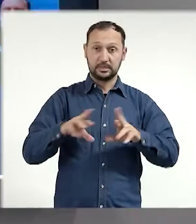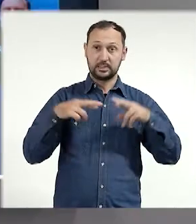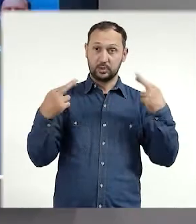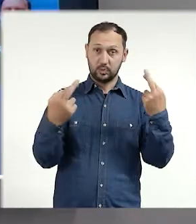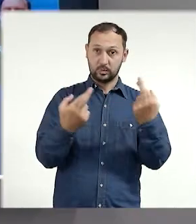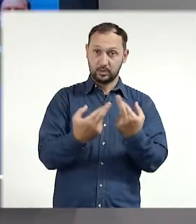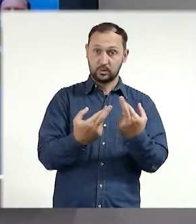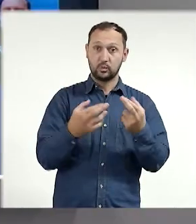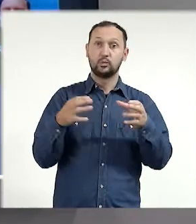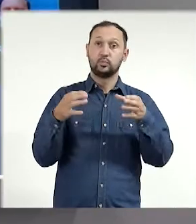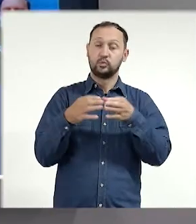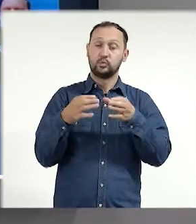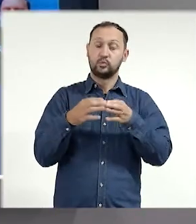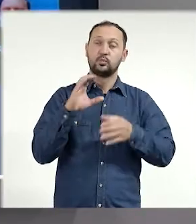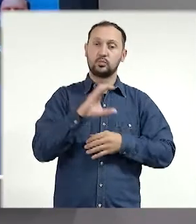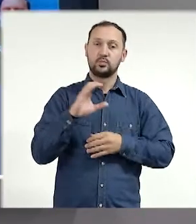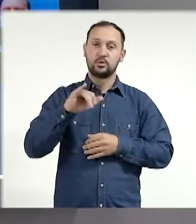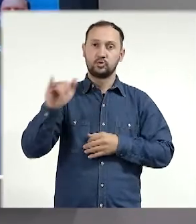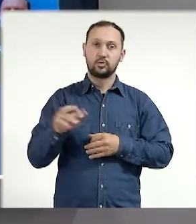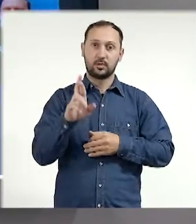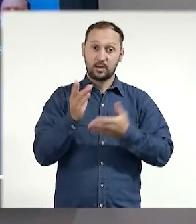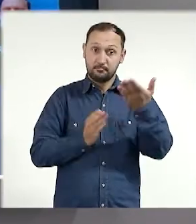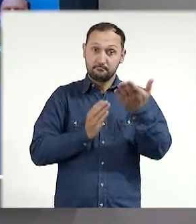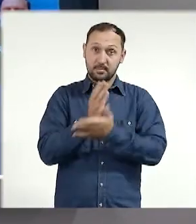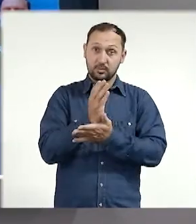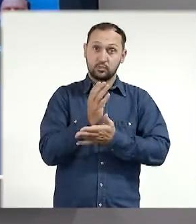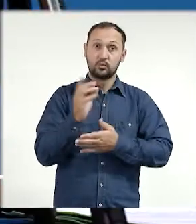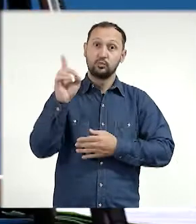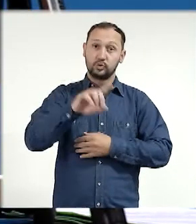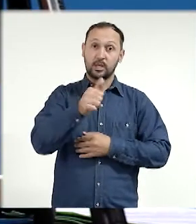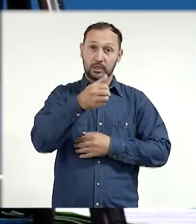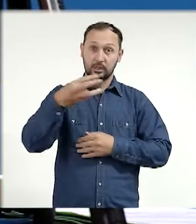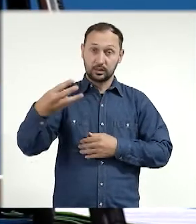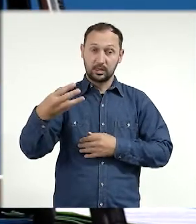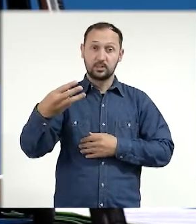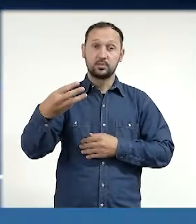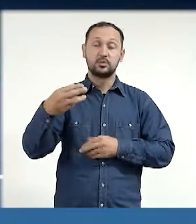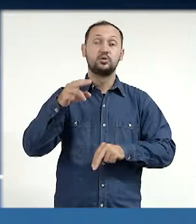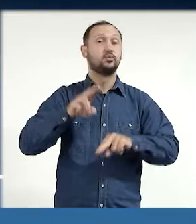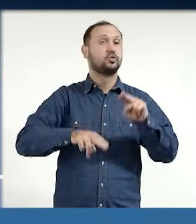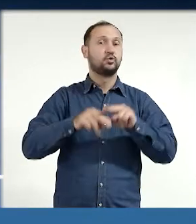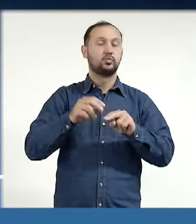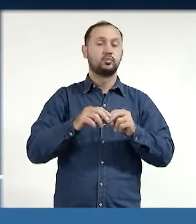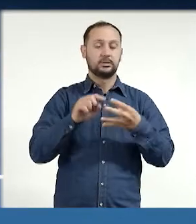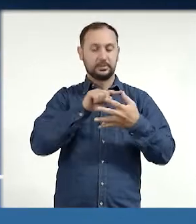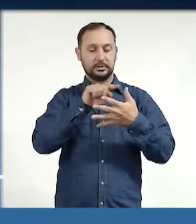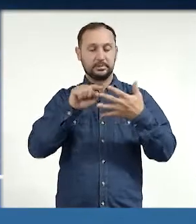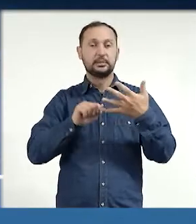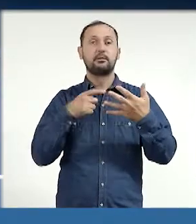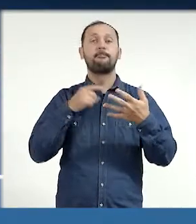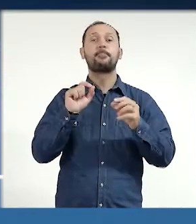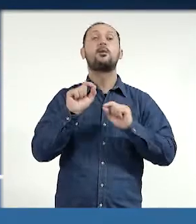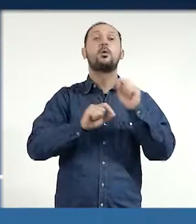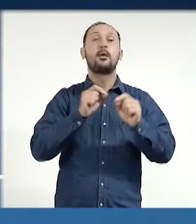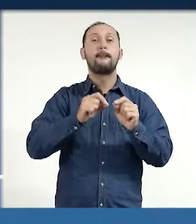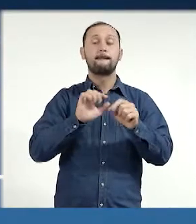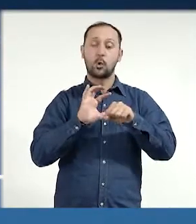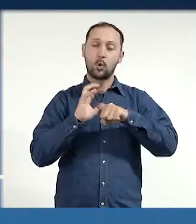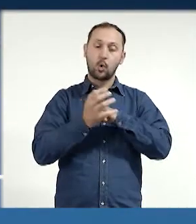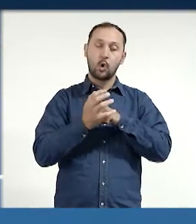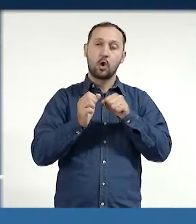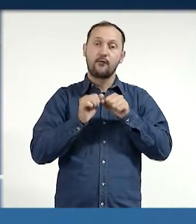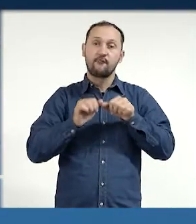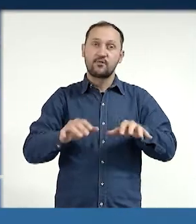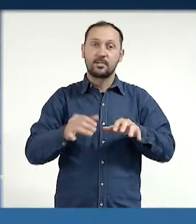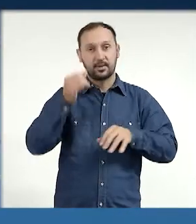favorável durante reunião da Comissão de Constituição, Justiça e Redação do dia 3 de junho. 5 deles estão relacionados a ações de combate